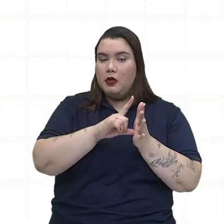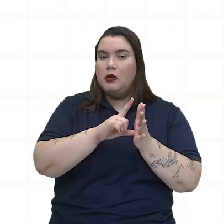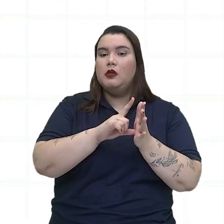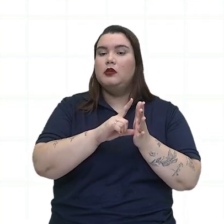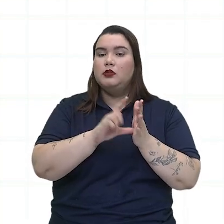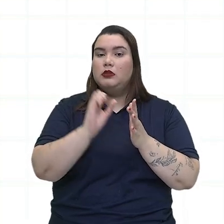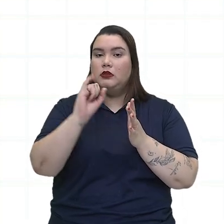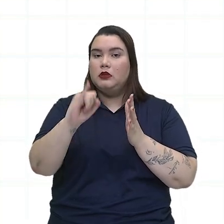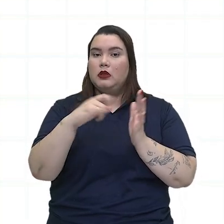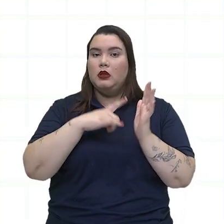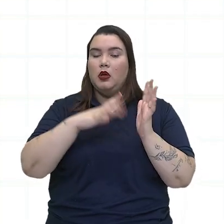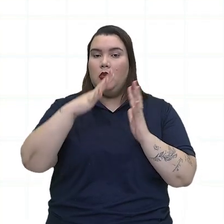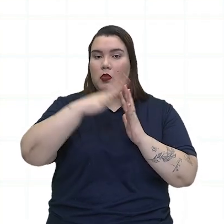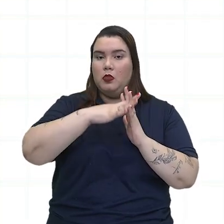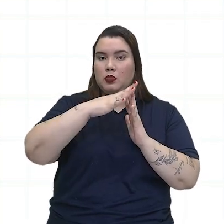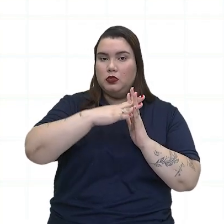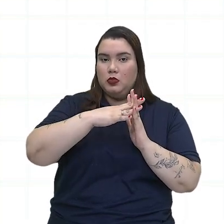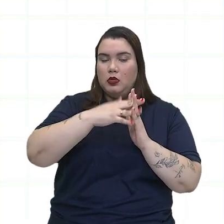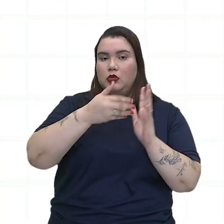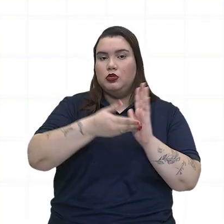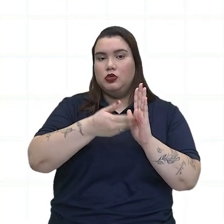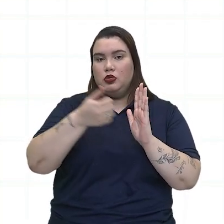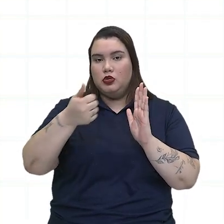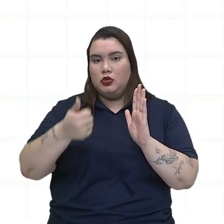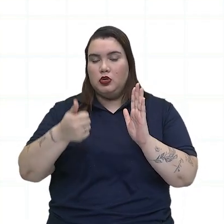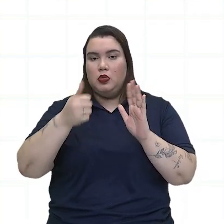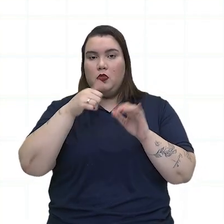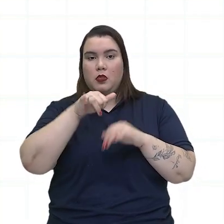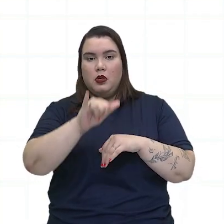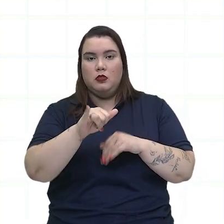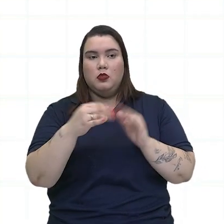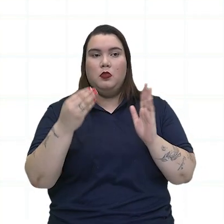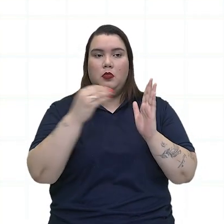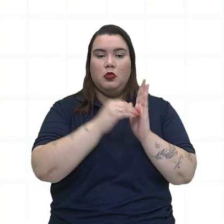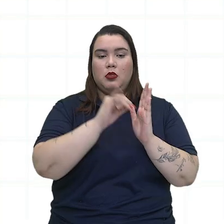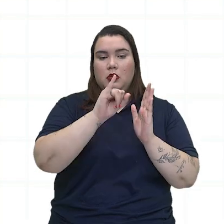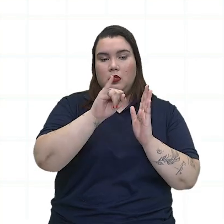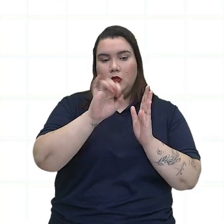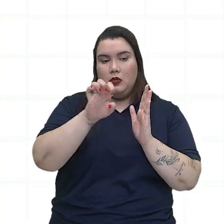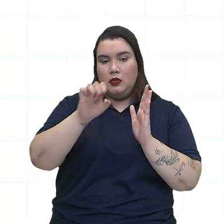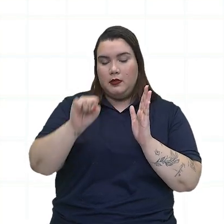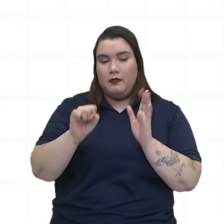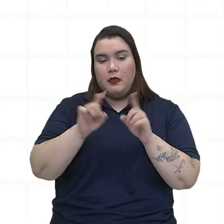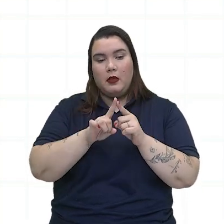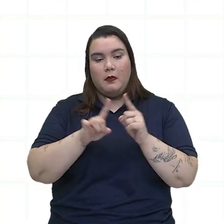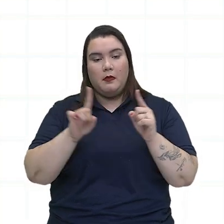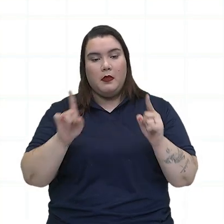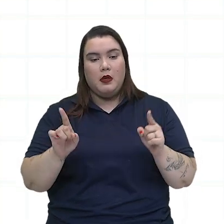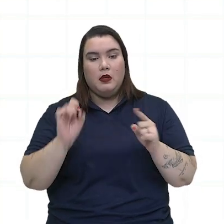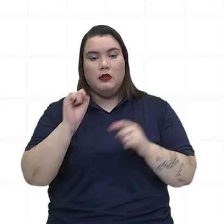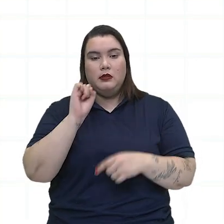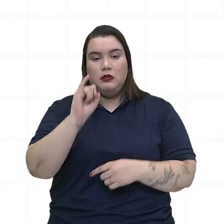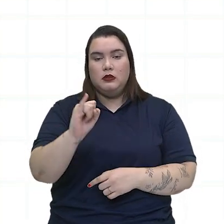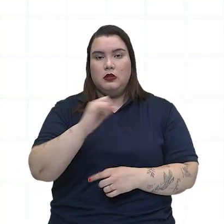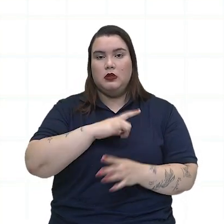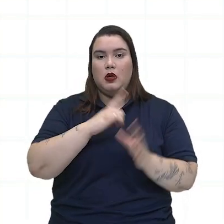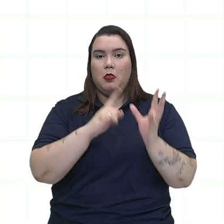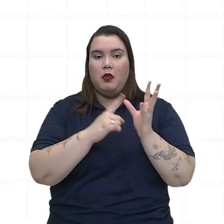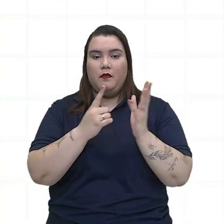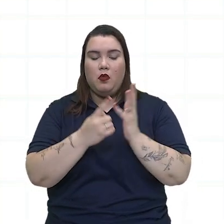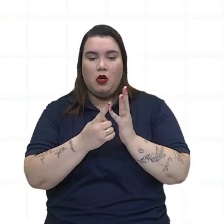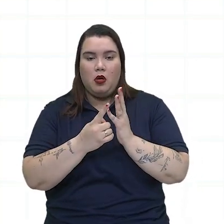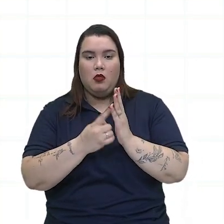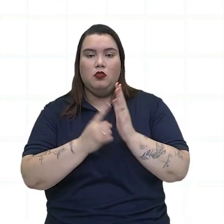do Y, você vai tirar o Y e acrescentar o IES. Mas se for uma vogal, o que